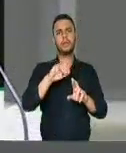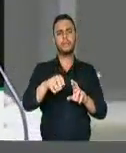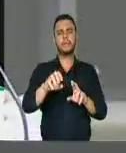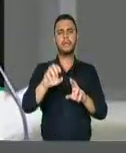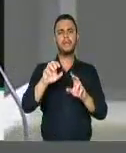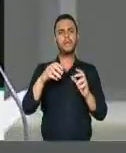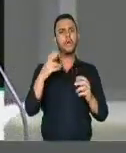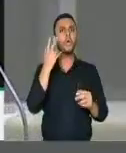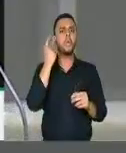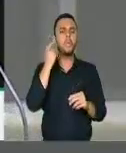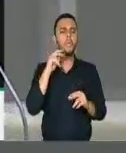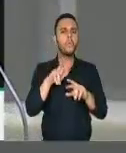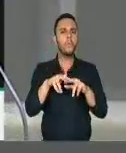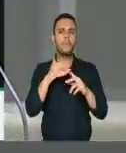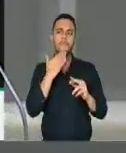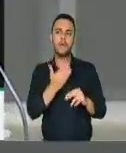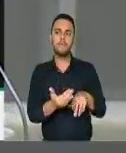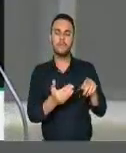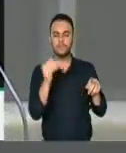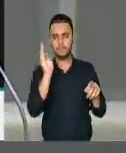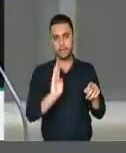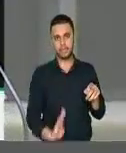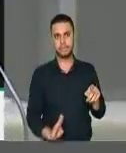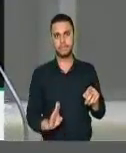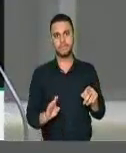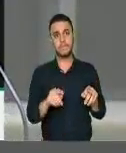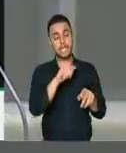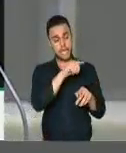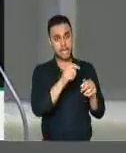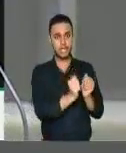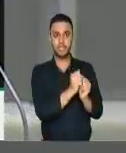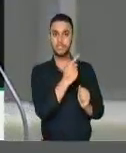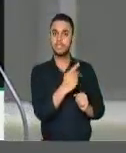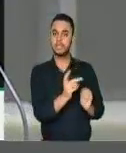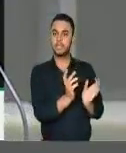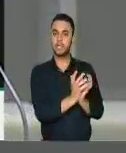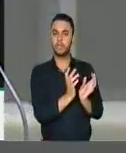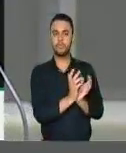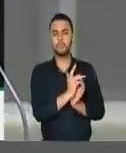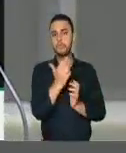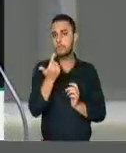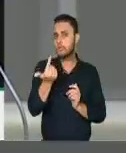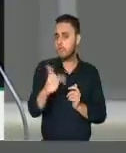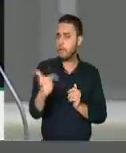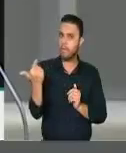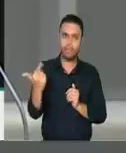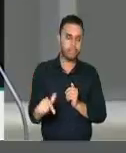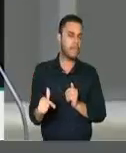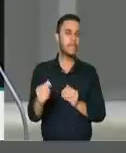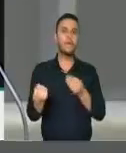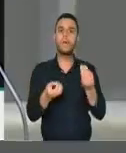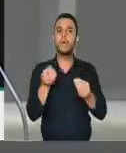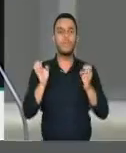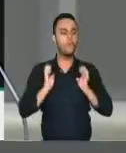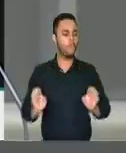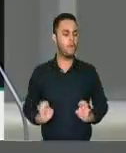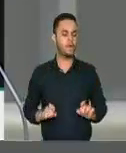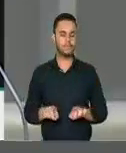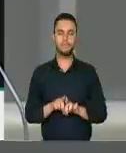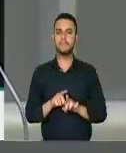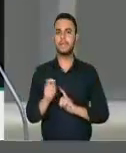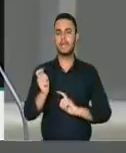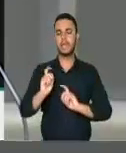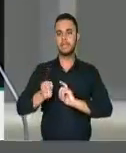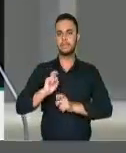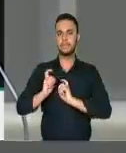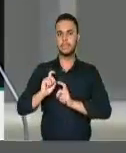bem do Brasil. Ele e sua equipe não têm estatura ética e administrativa para governar